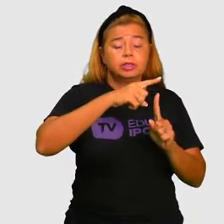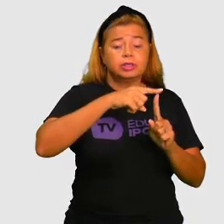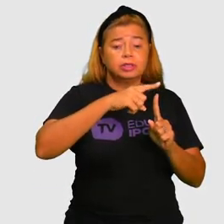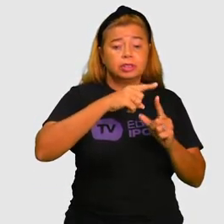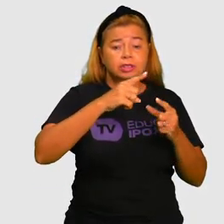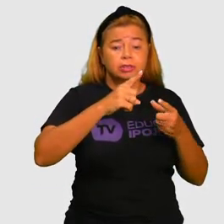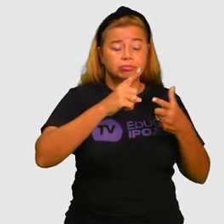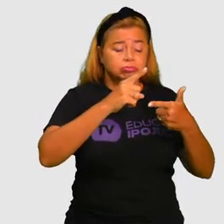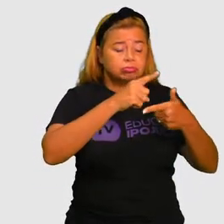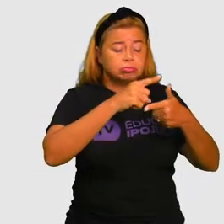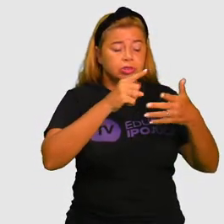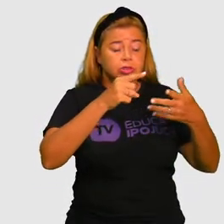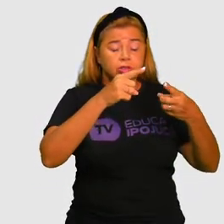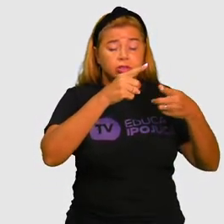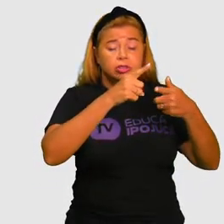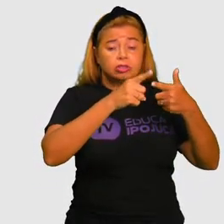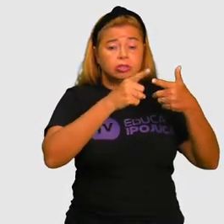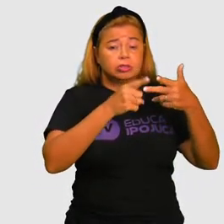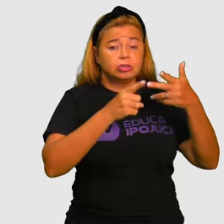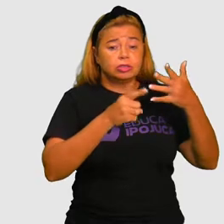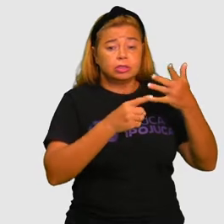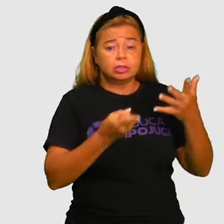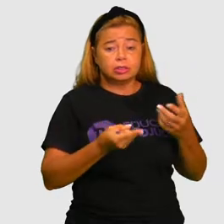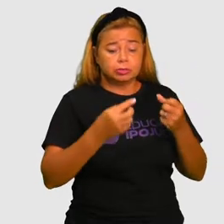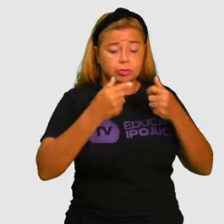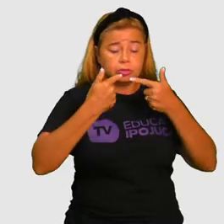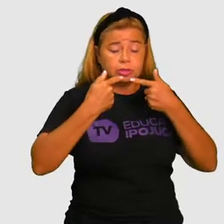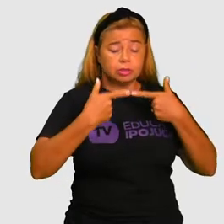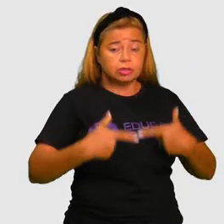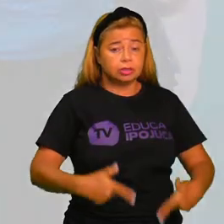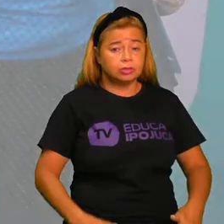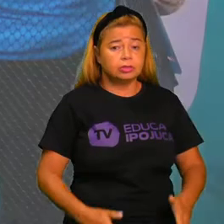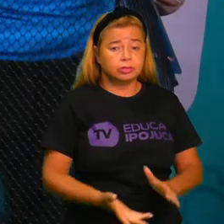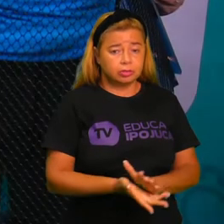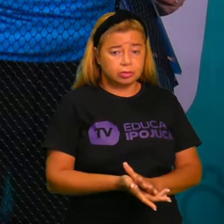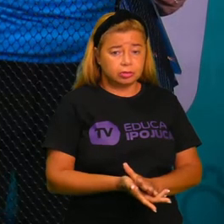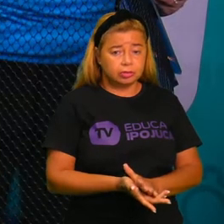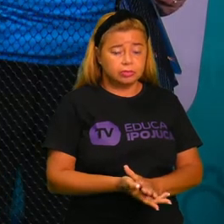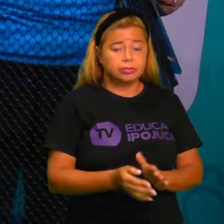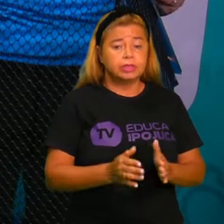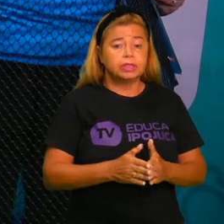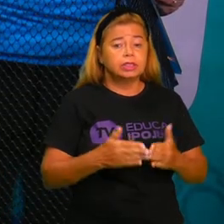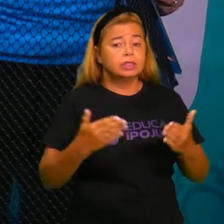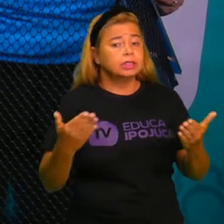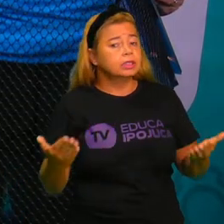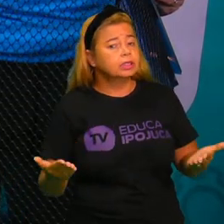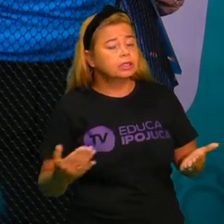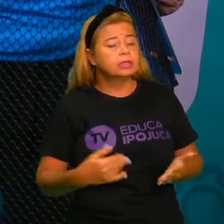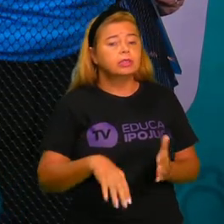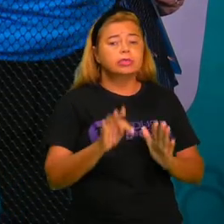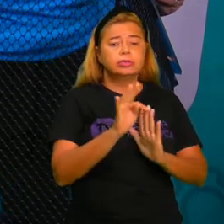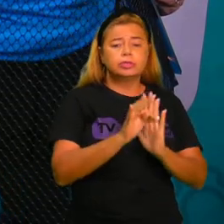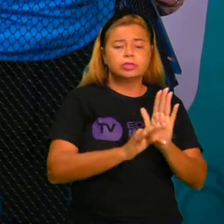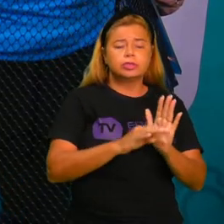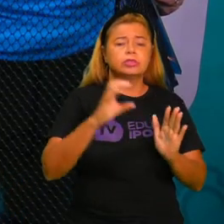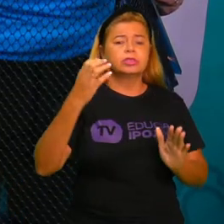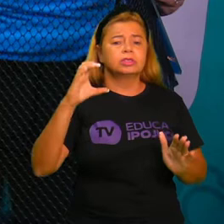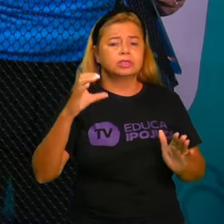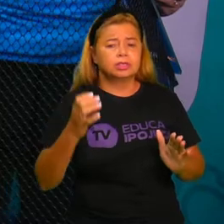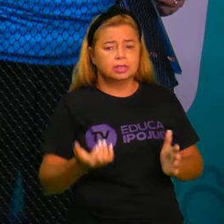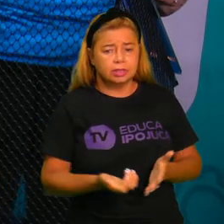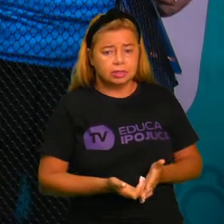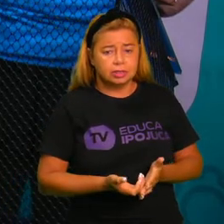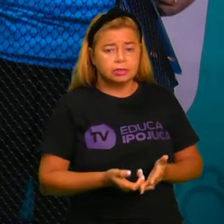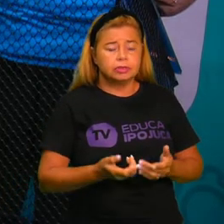textos de divulgação Científica o conteúdo a gente já viu que a temática é divulgar o resultado de uma pesquisa